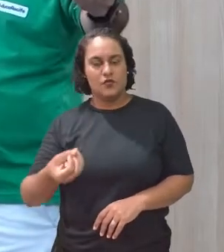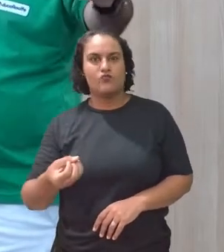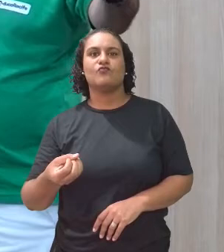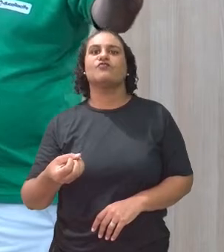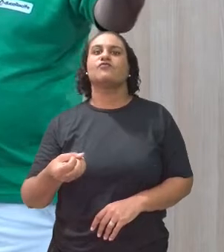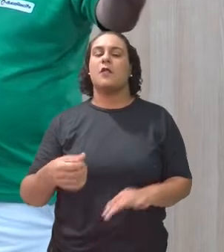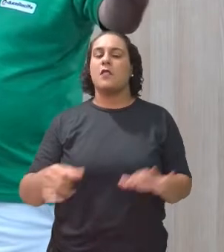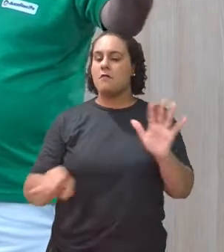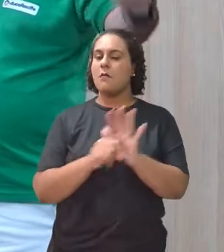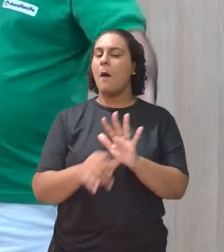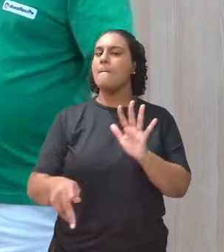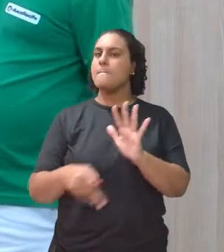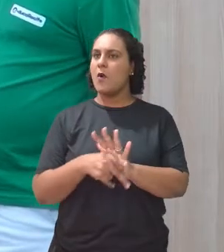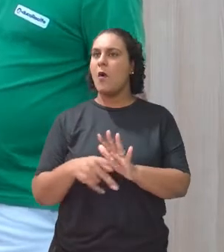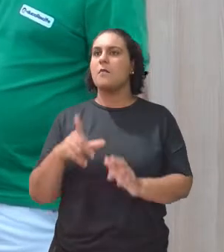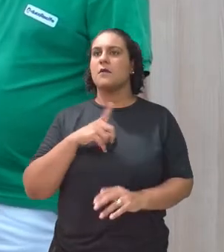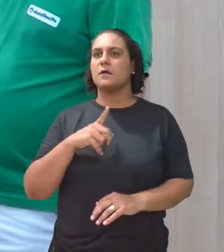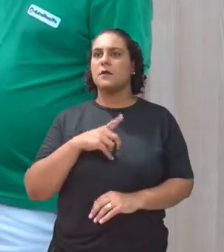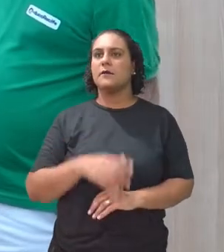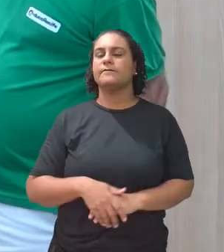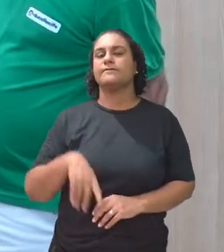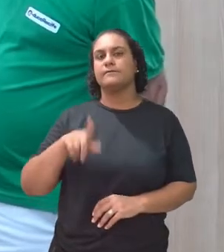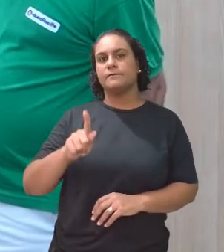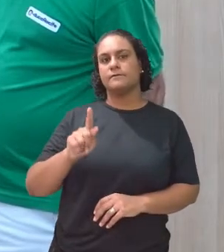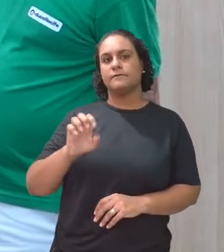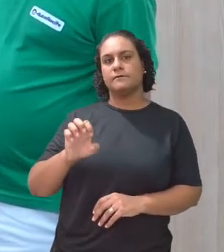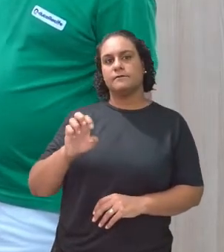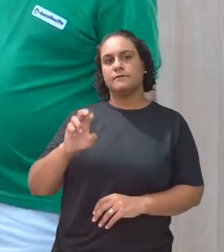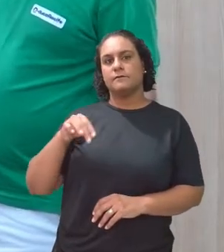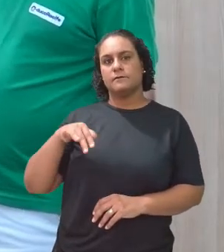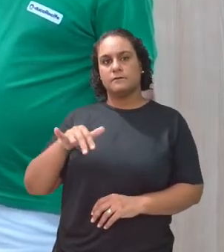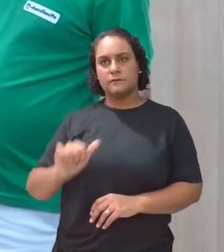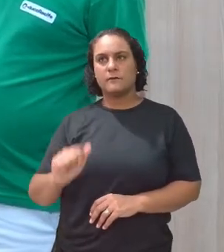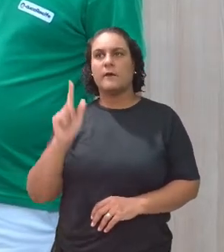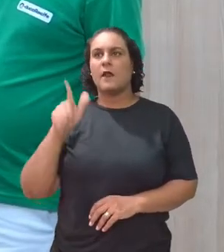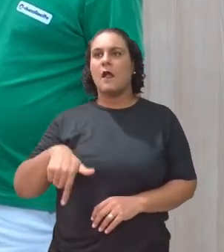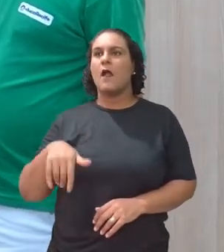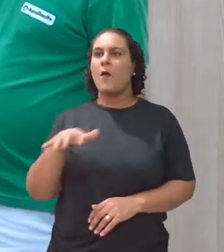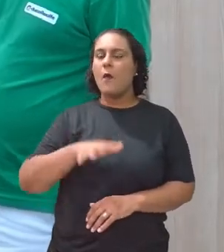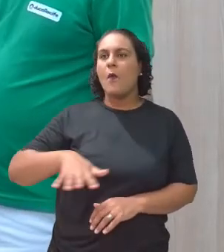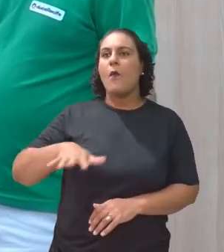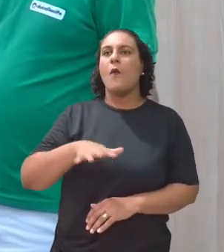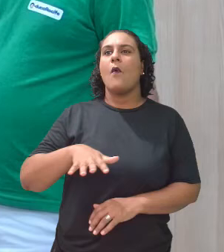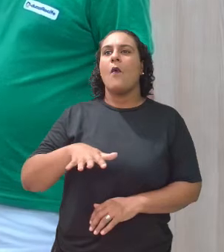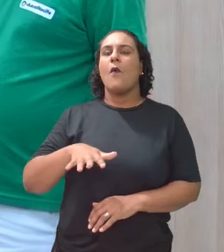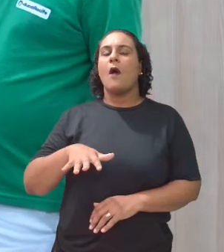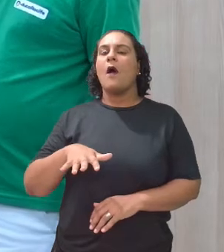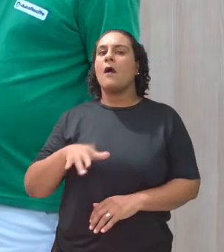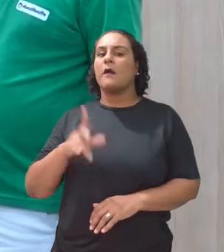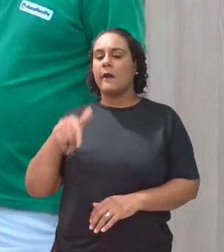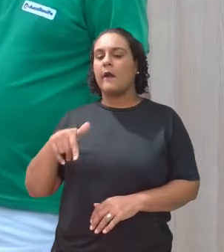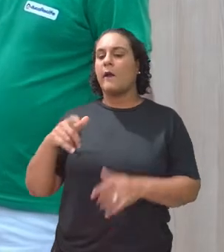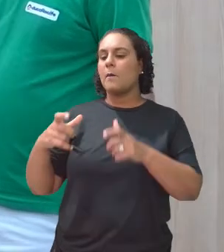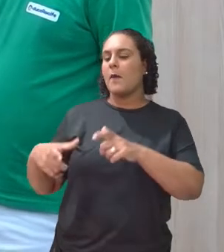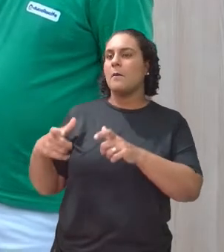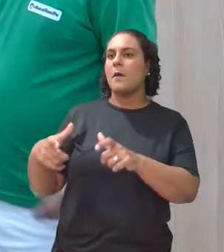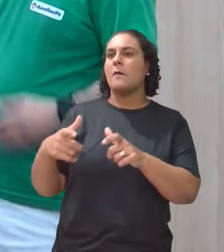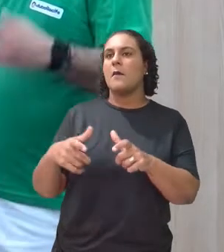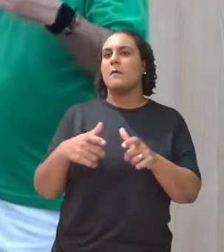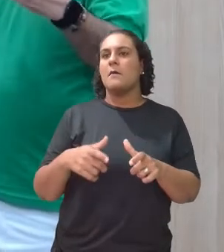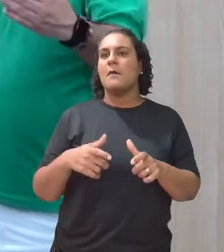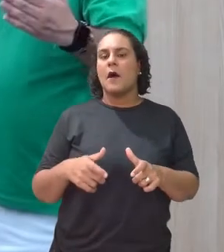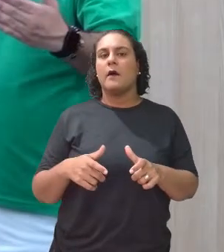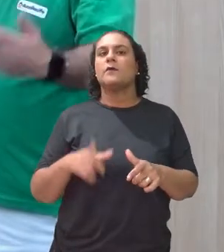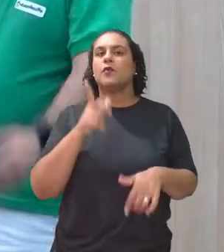local. Então, a Germânia era uma vasta região identificada pelos romanos como um território que se estendia do